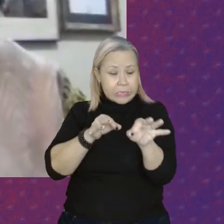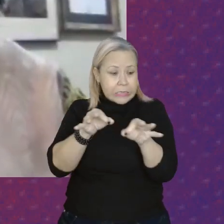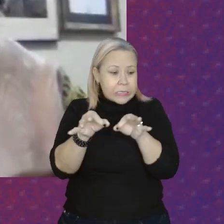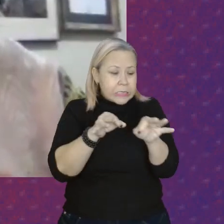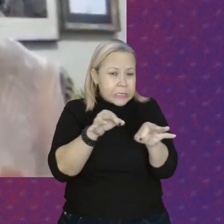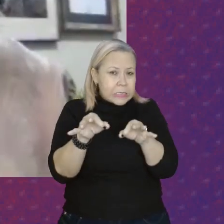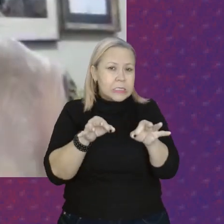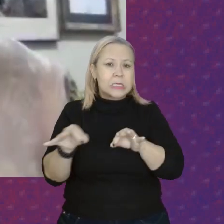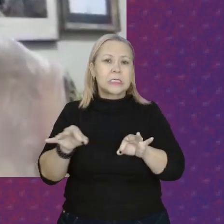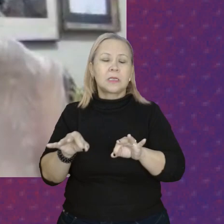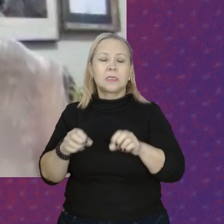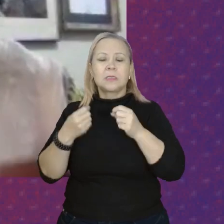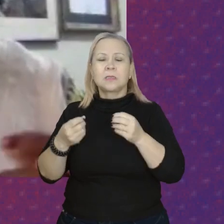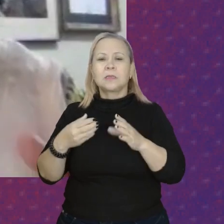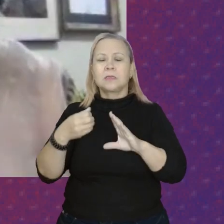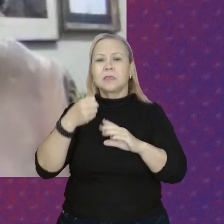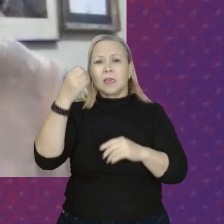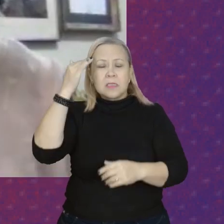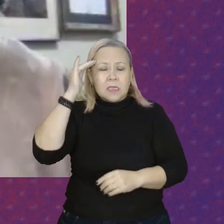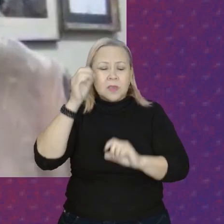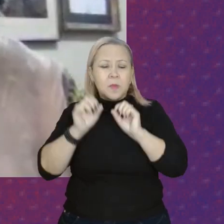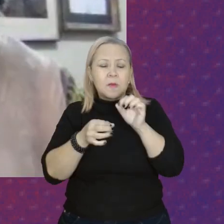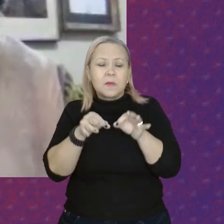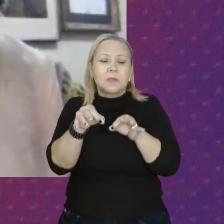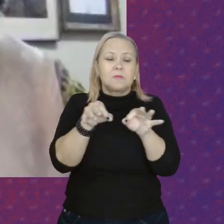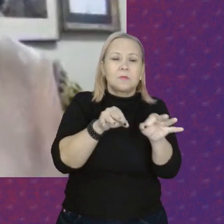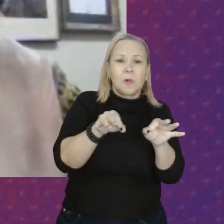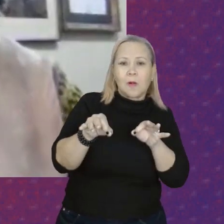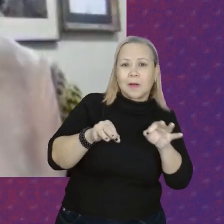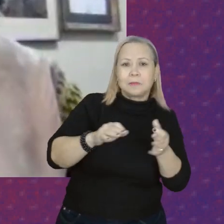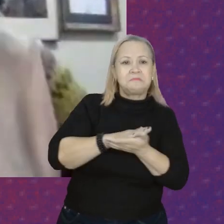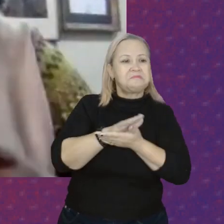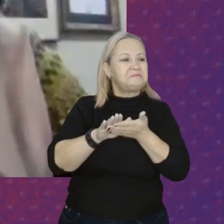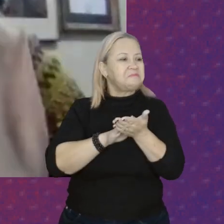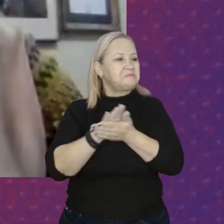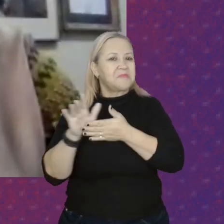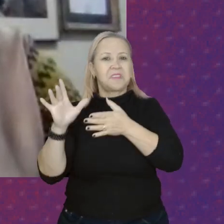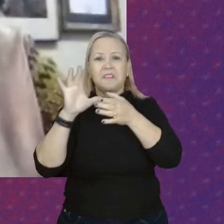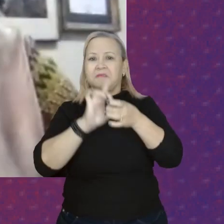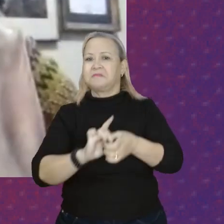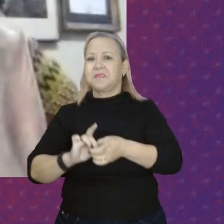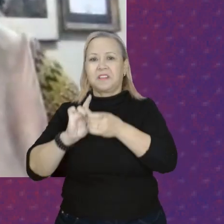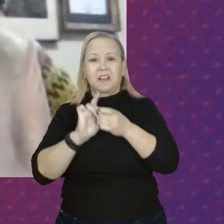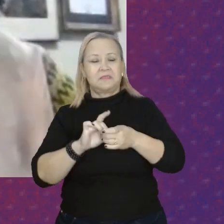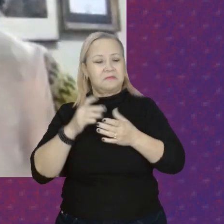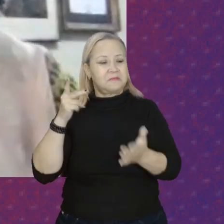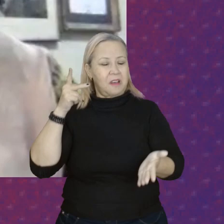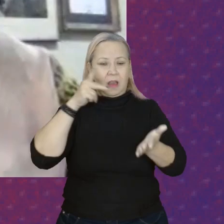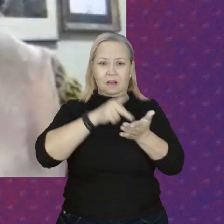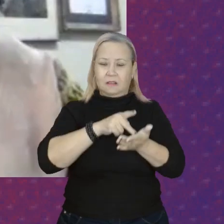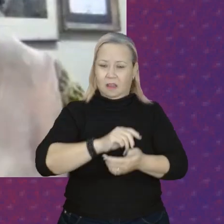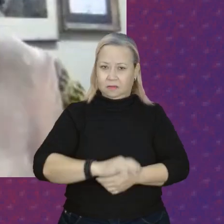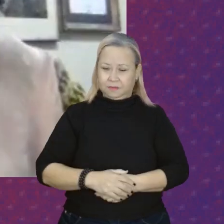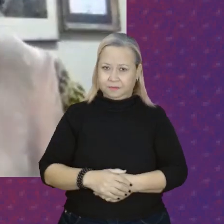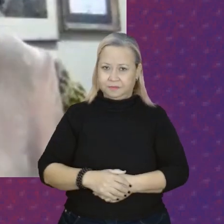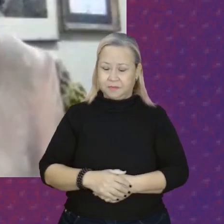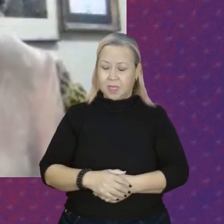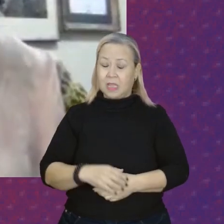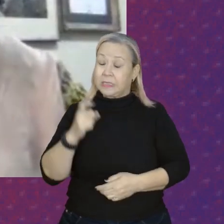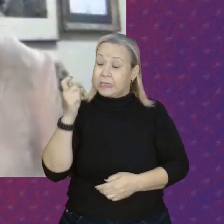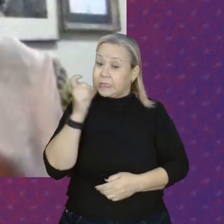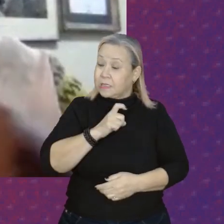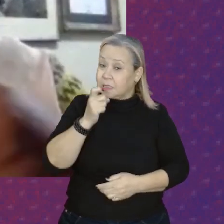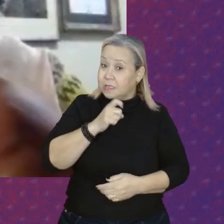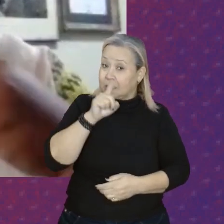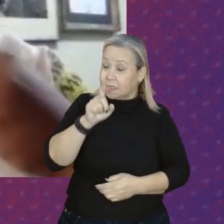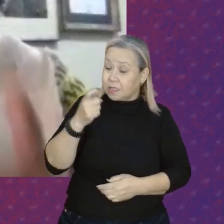e que essas concepções elas vão sendo construídas sem nenhuma conexão com a realidade. Mas são mentiras, né?